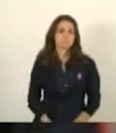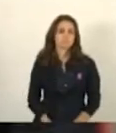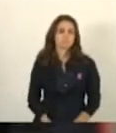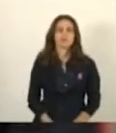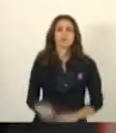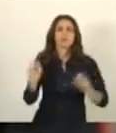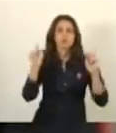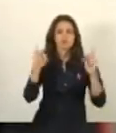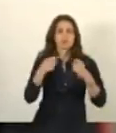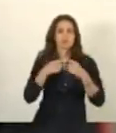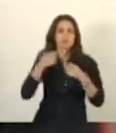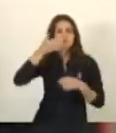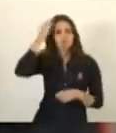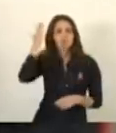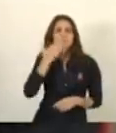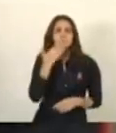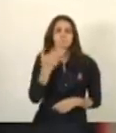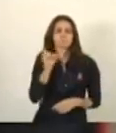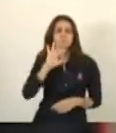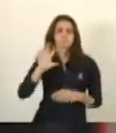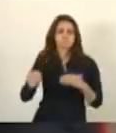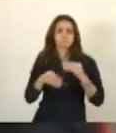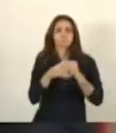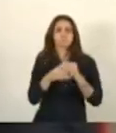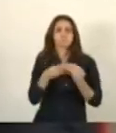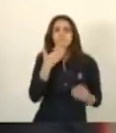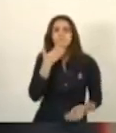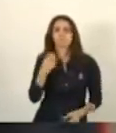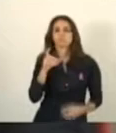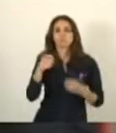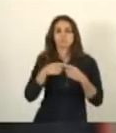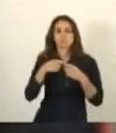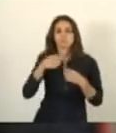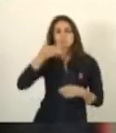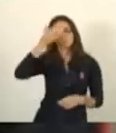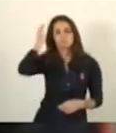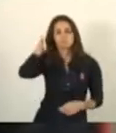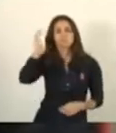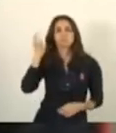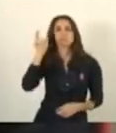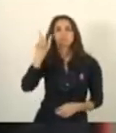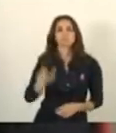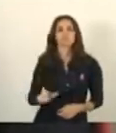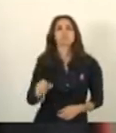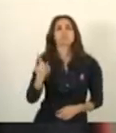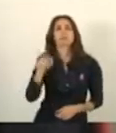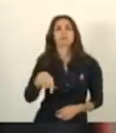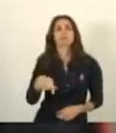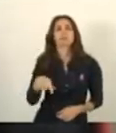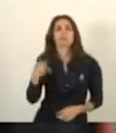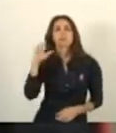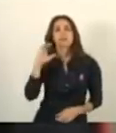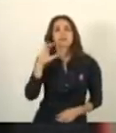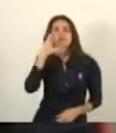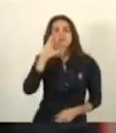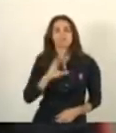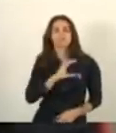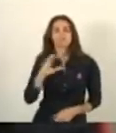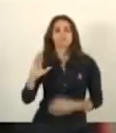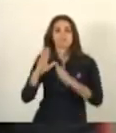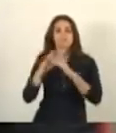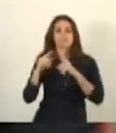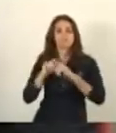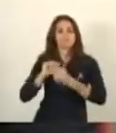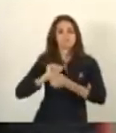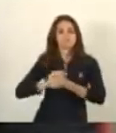Ah, o Hércules já pediu, né? Então, só reforçando o pedido, então, do doutor Hércules, o Pimenta, que é ministro lá na catedral com a gente e tal.